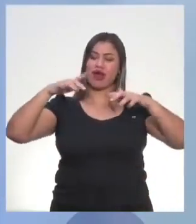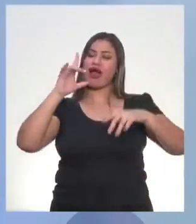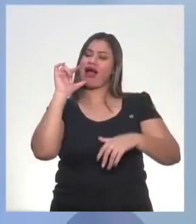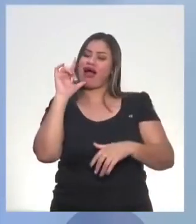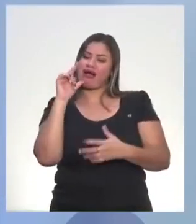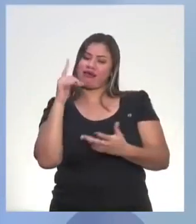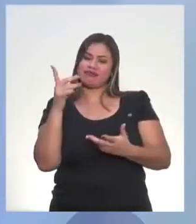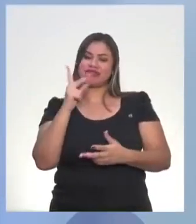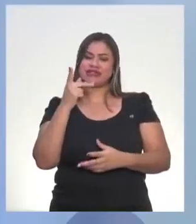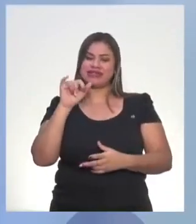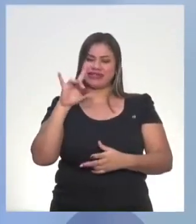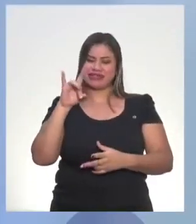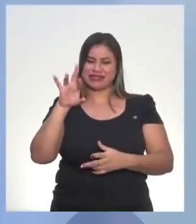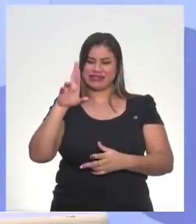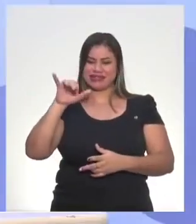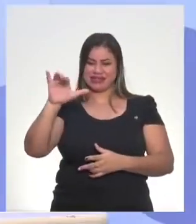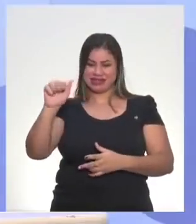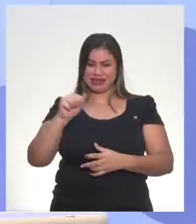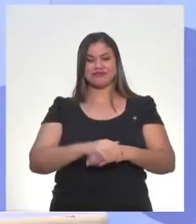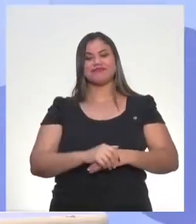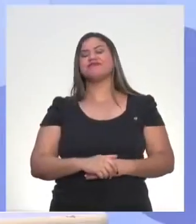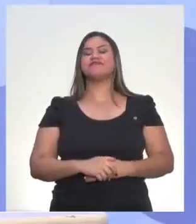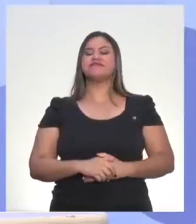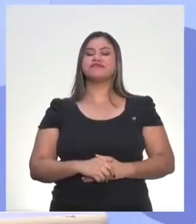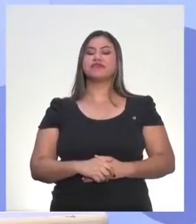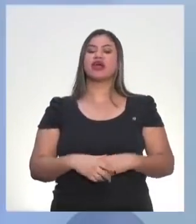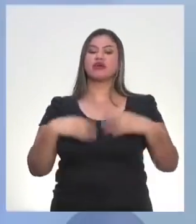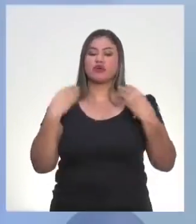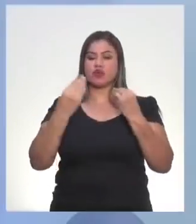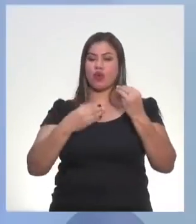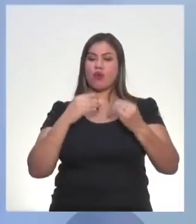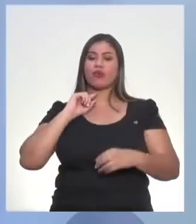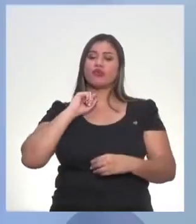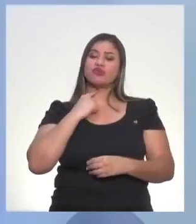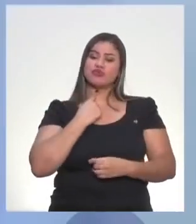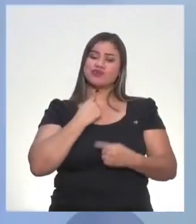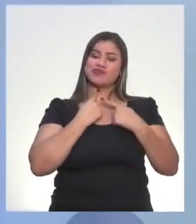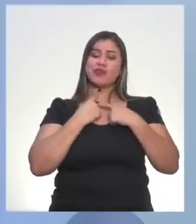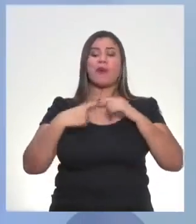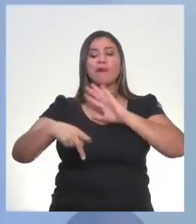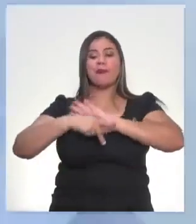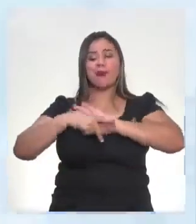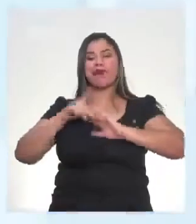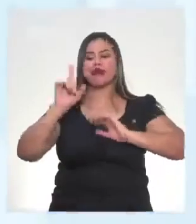água, né? Verdade. Então, o que é a poluição hídrica? A poluição das águas.